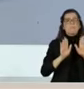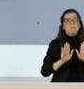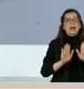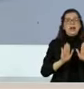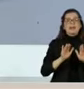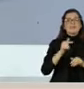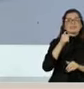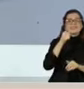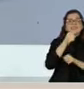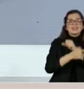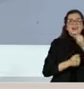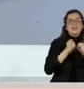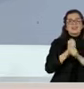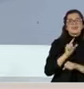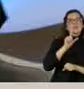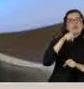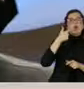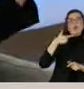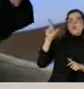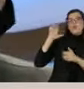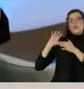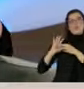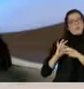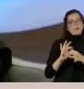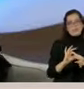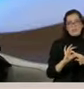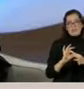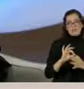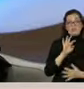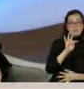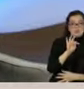TSE esteve conosco repito foi no bojo de um contexto e depois ficou muitos